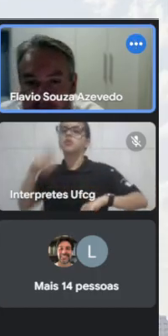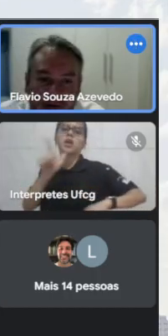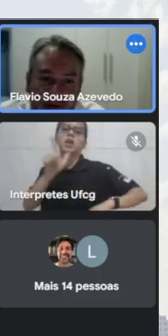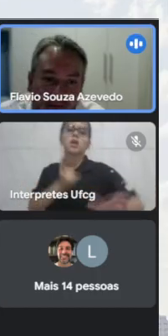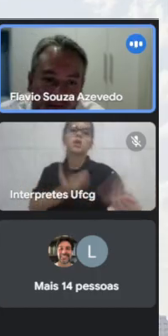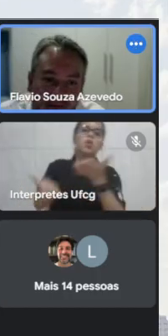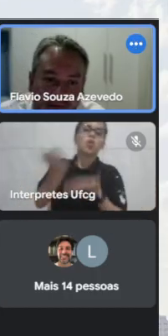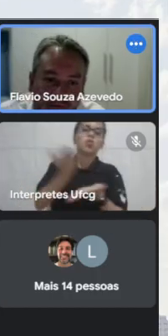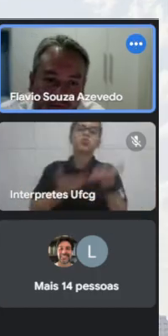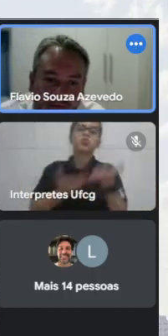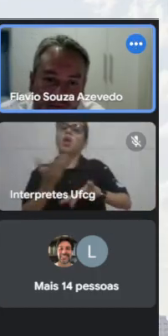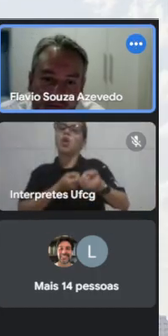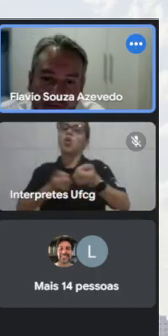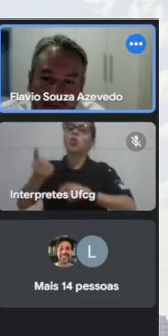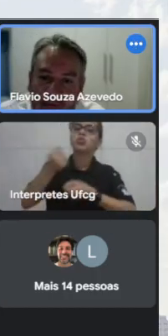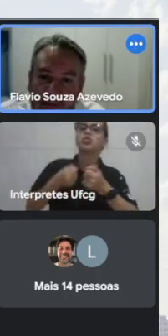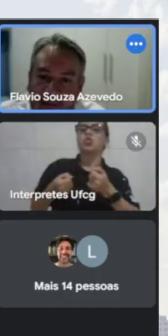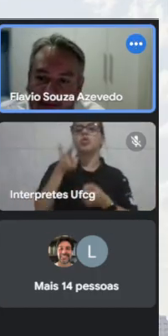tratamento. Então,